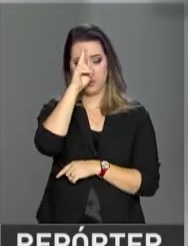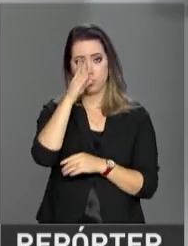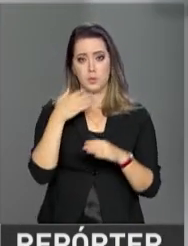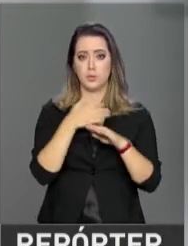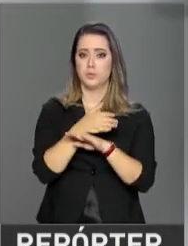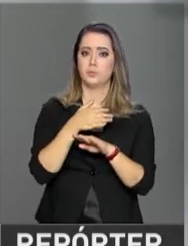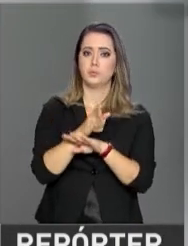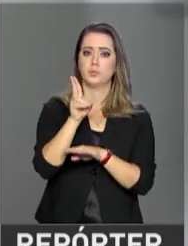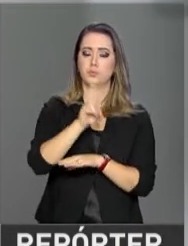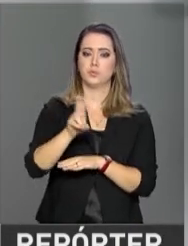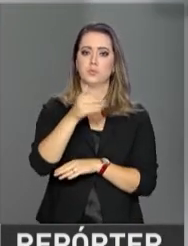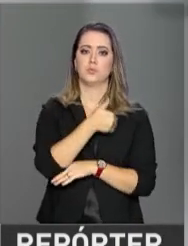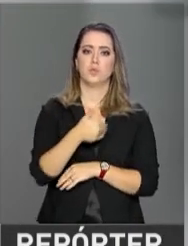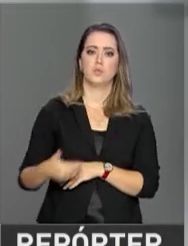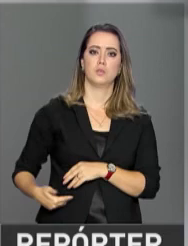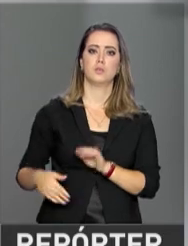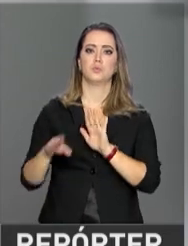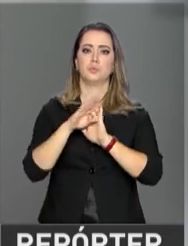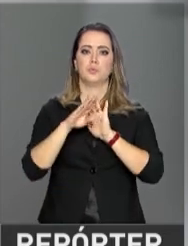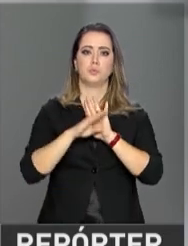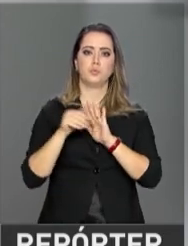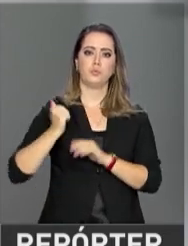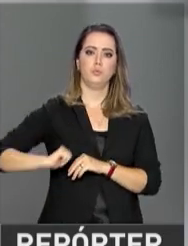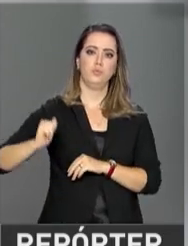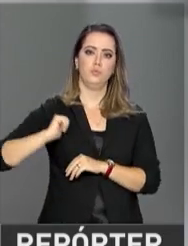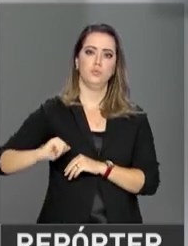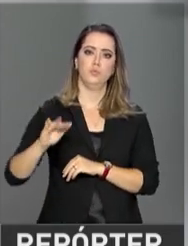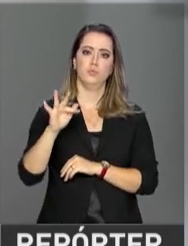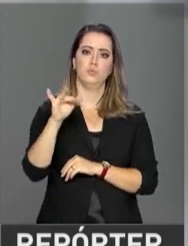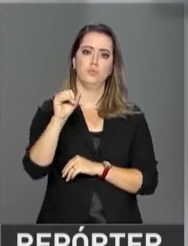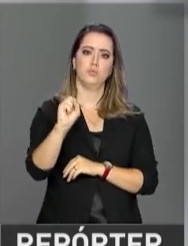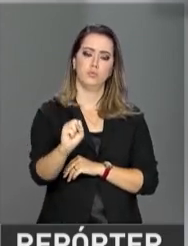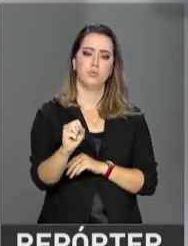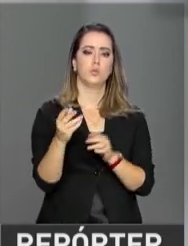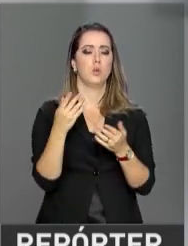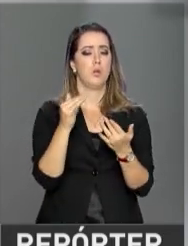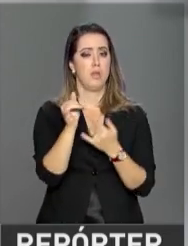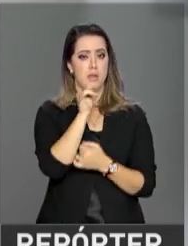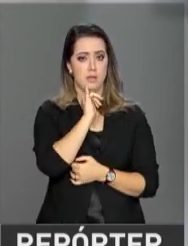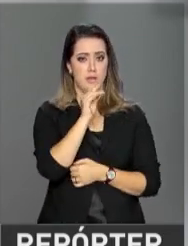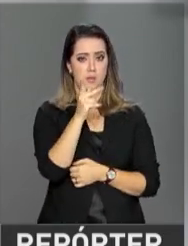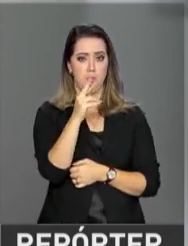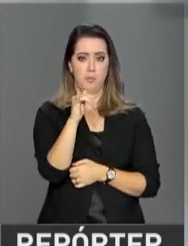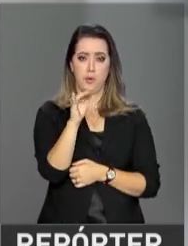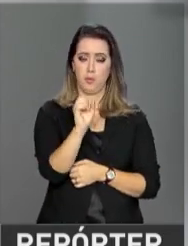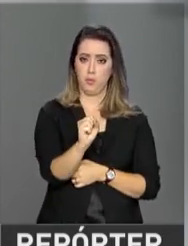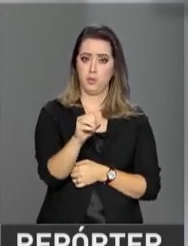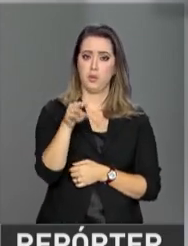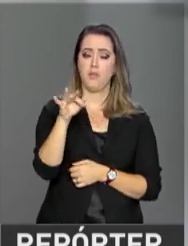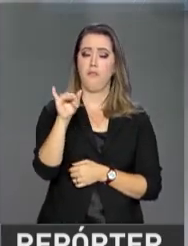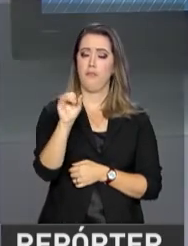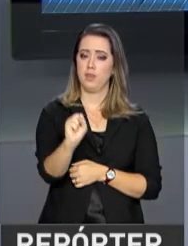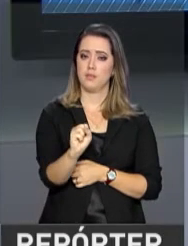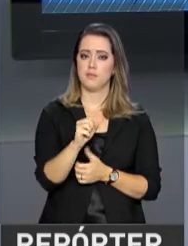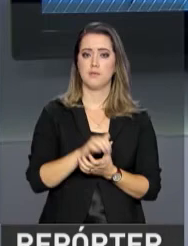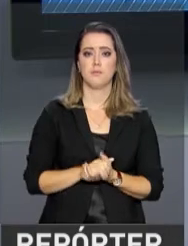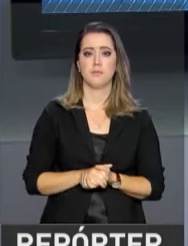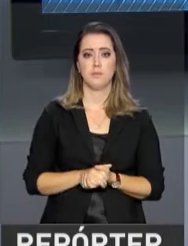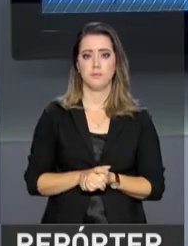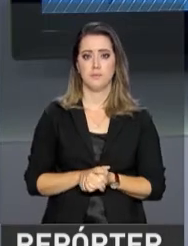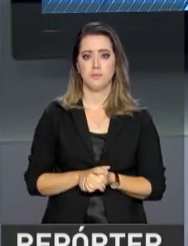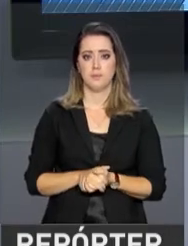acesso a universidades públicas ea programas de bolsas e financiamento estudantil como prouni eo fies